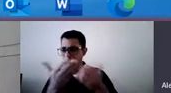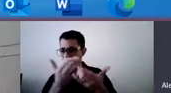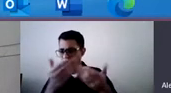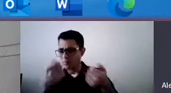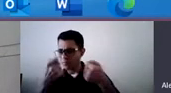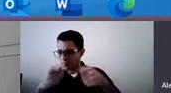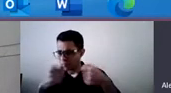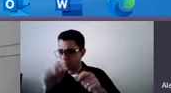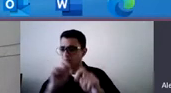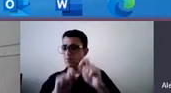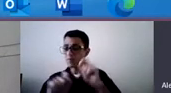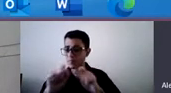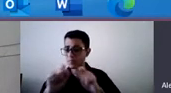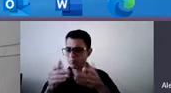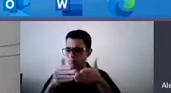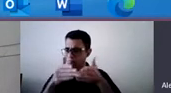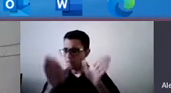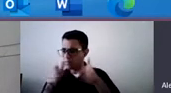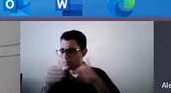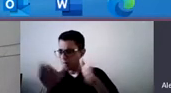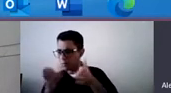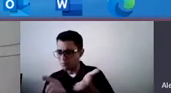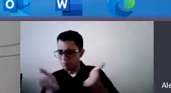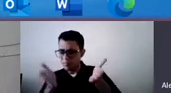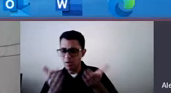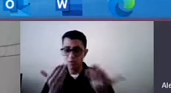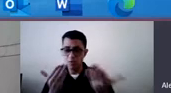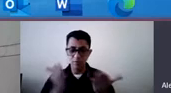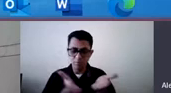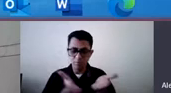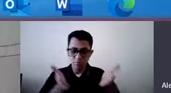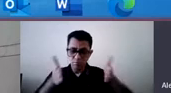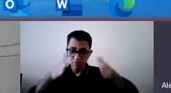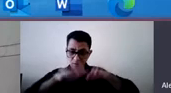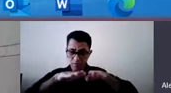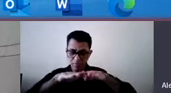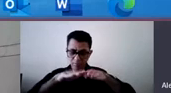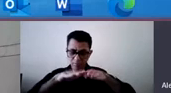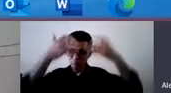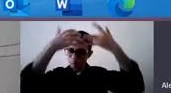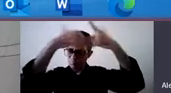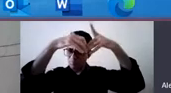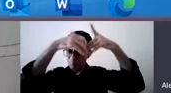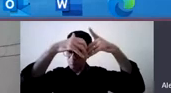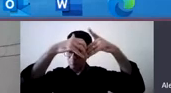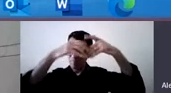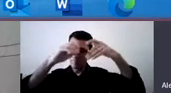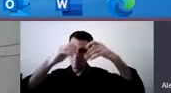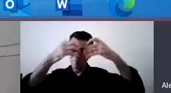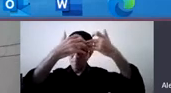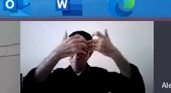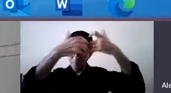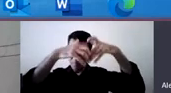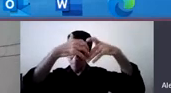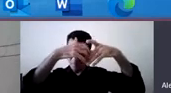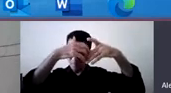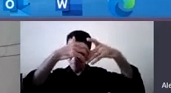abrir essa caixinha que estava guardada dentro das nossas cabeças, né? Essa